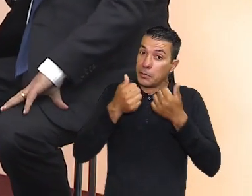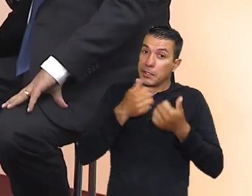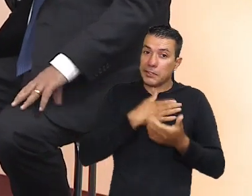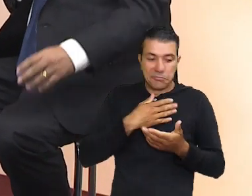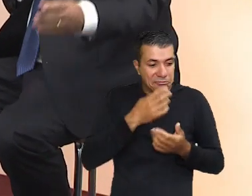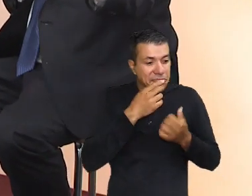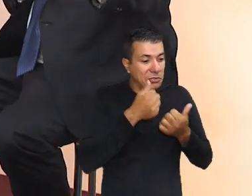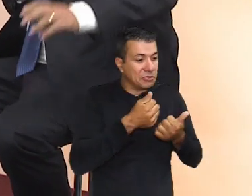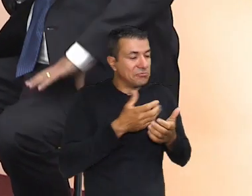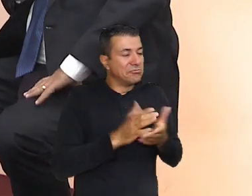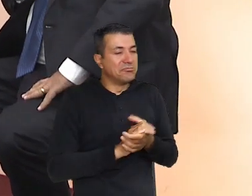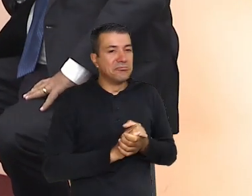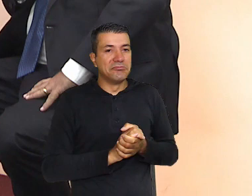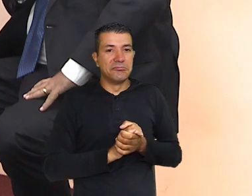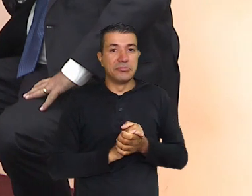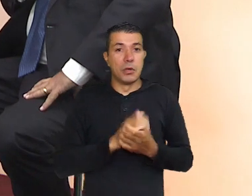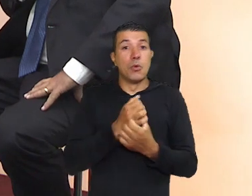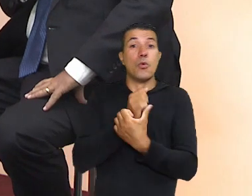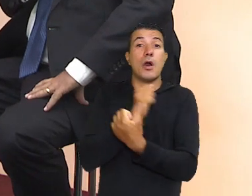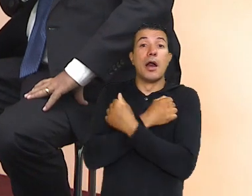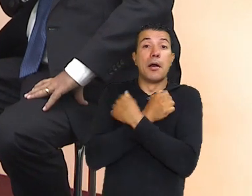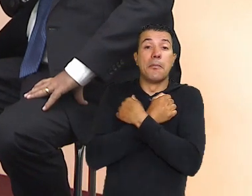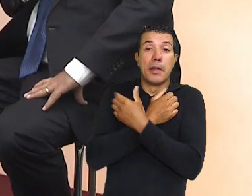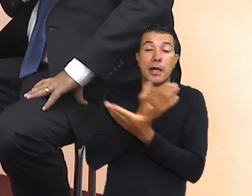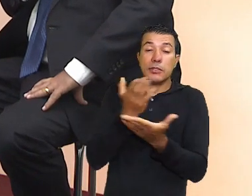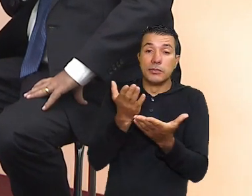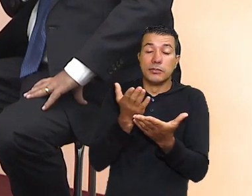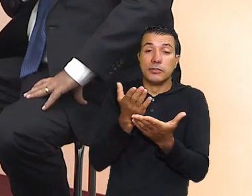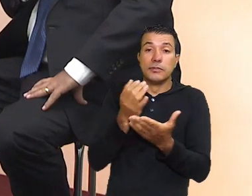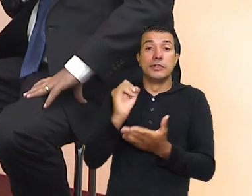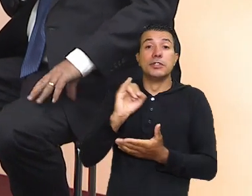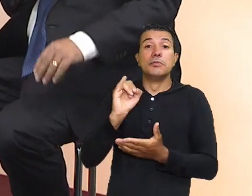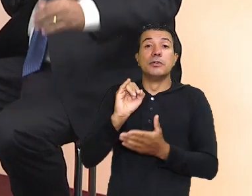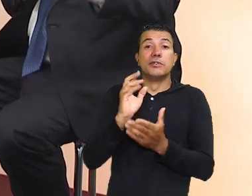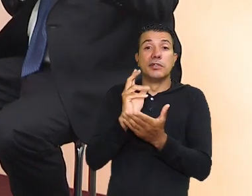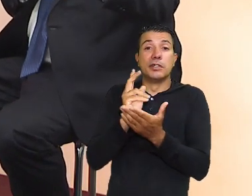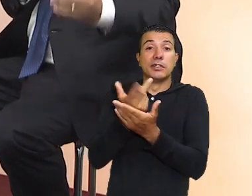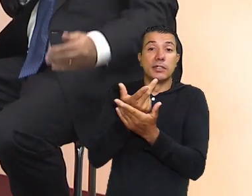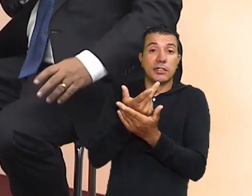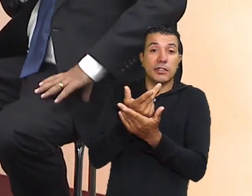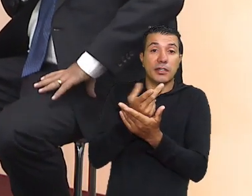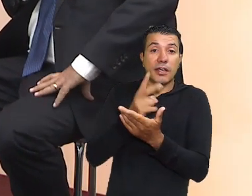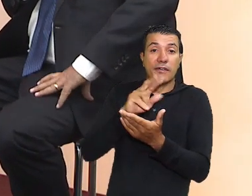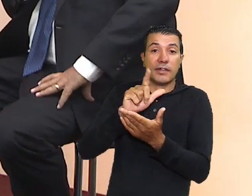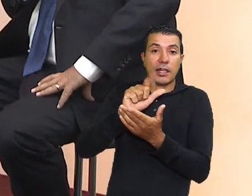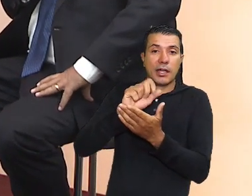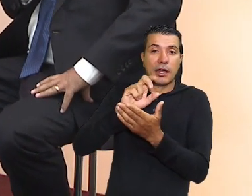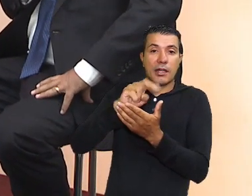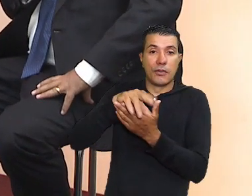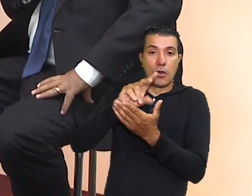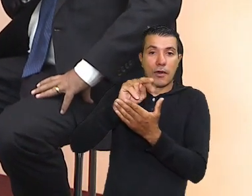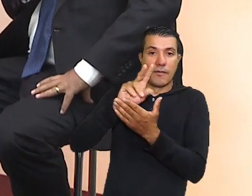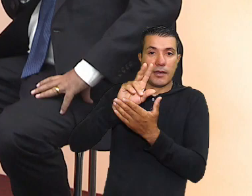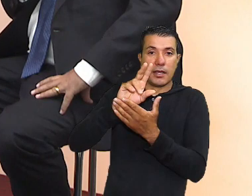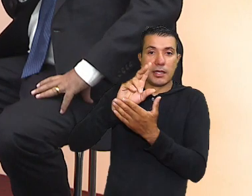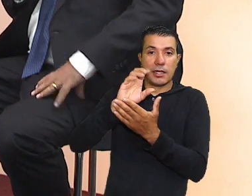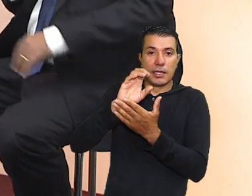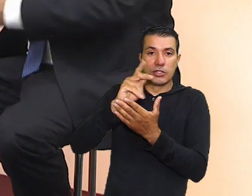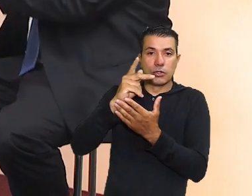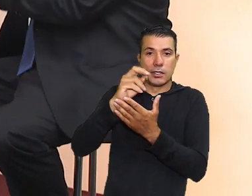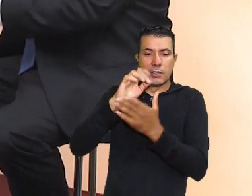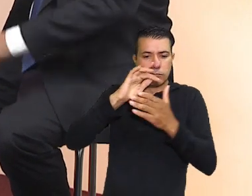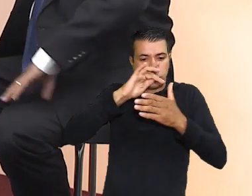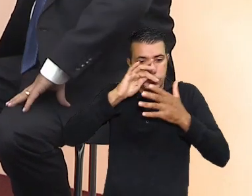Francisco? Quero mandar um abraço para os nossos queridos irmãos das igrejas de Vila Nova Cachoeirinha, Vila Espanhola e Bela